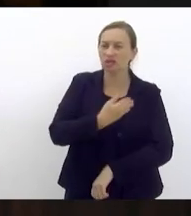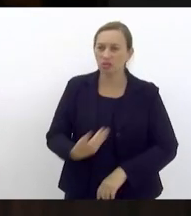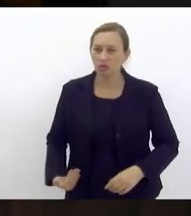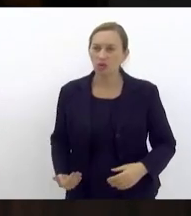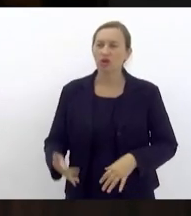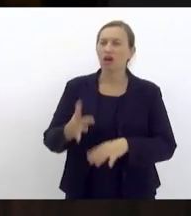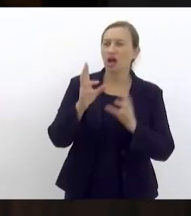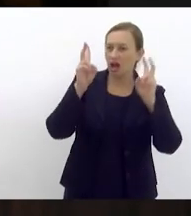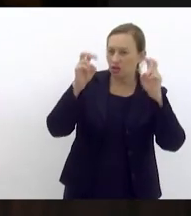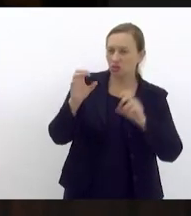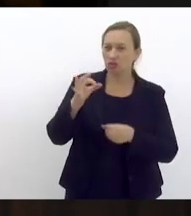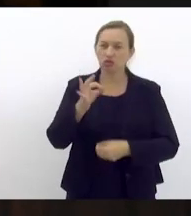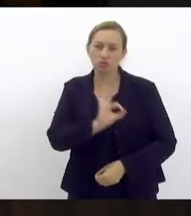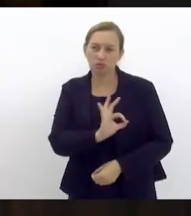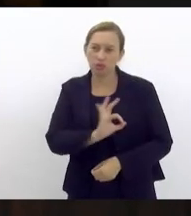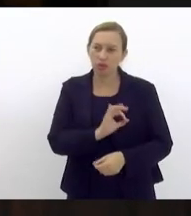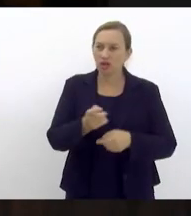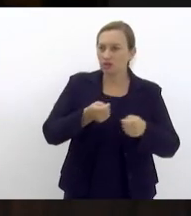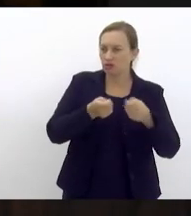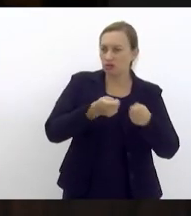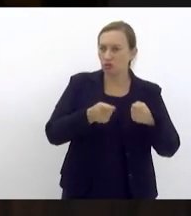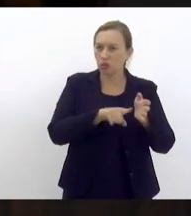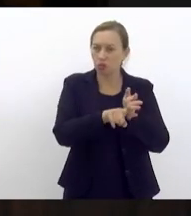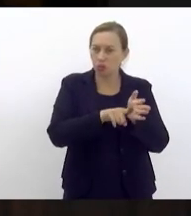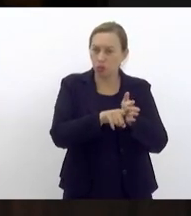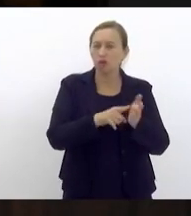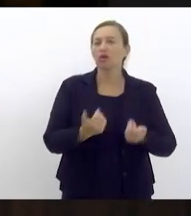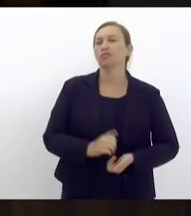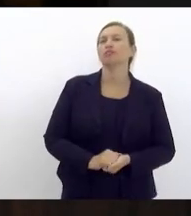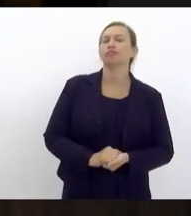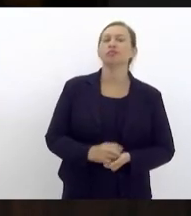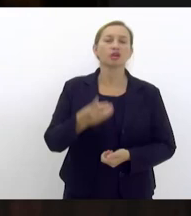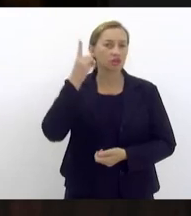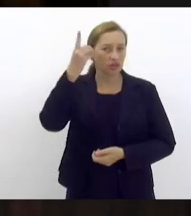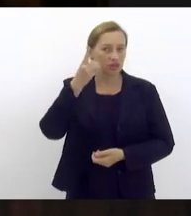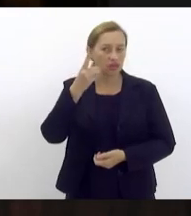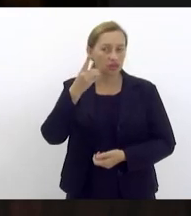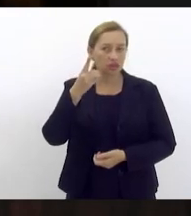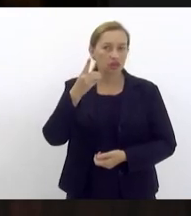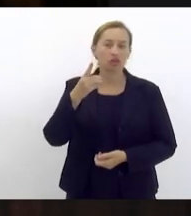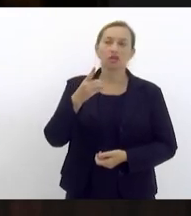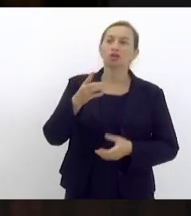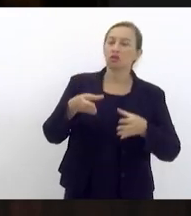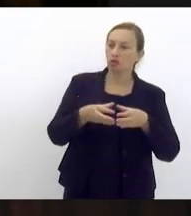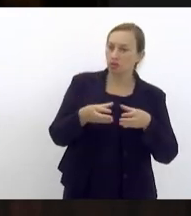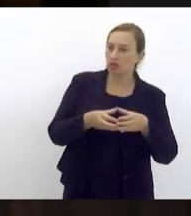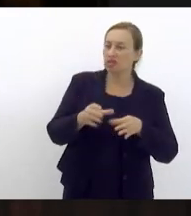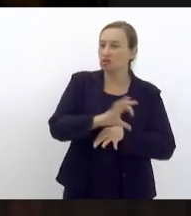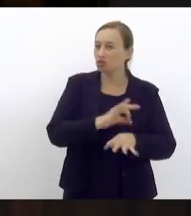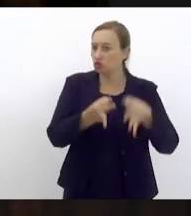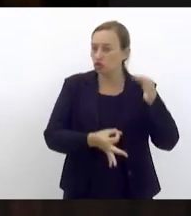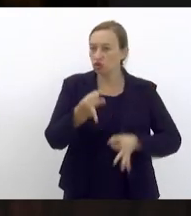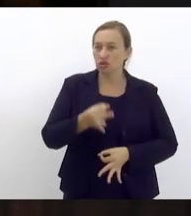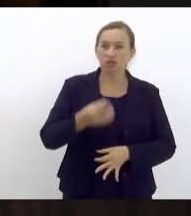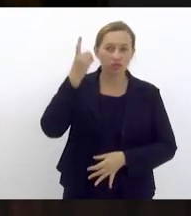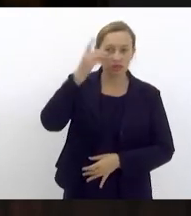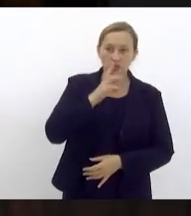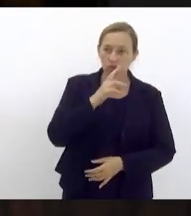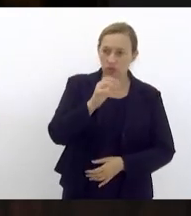polícia saúde orçamento financeiroização financeira e controle para mentir parecer pela comissão que Constituição de Justiça Deputado Rodrigo